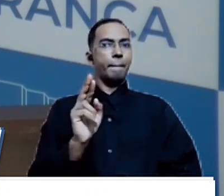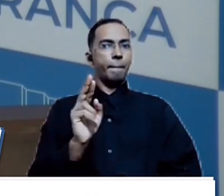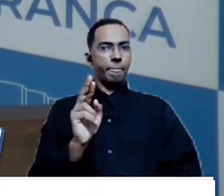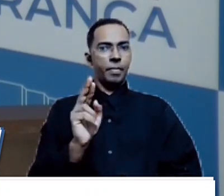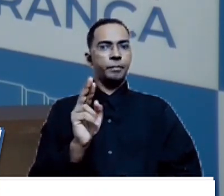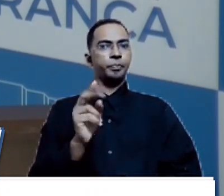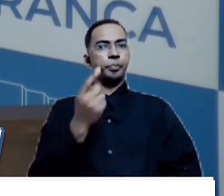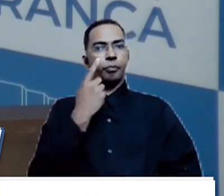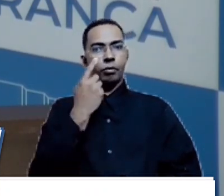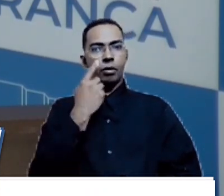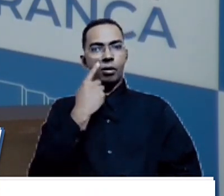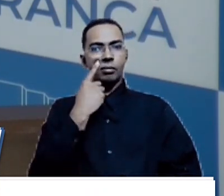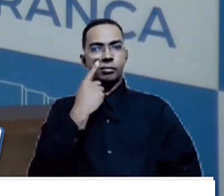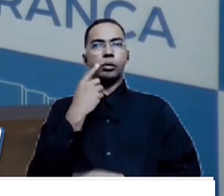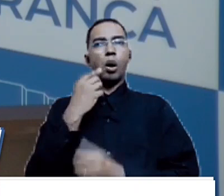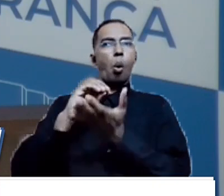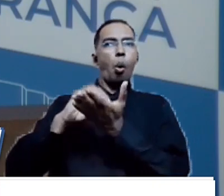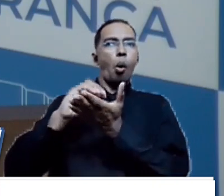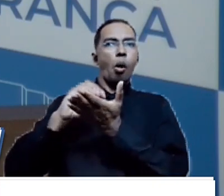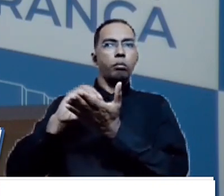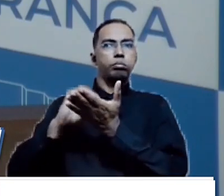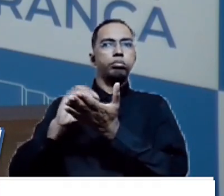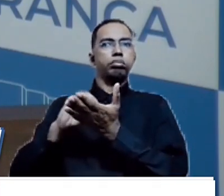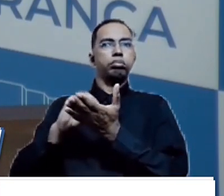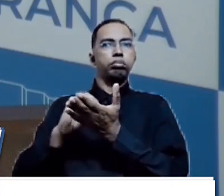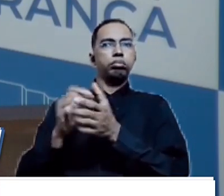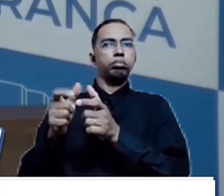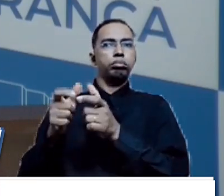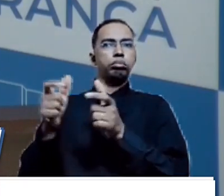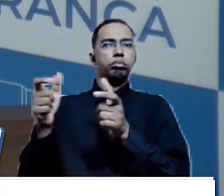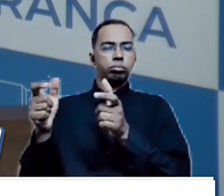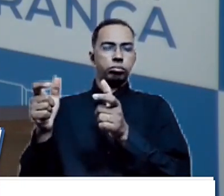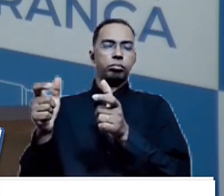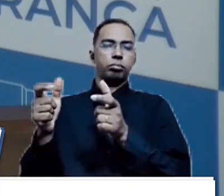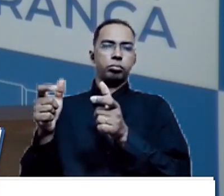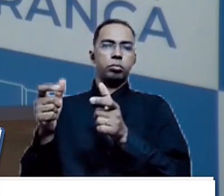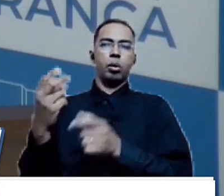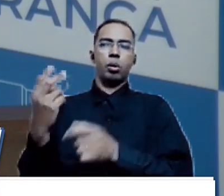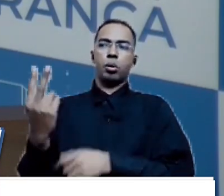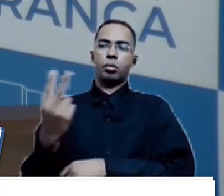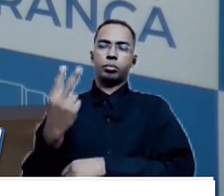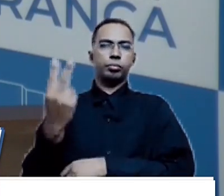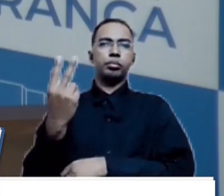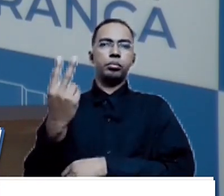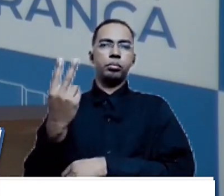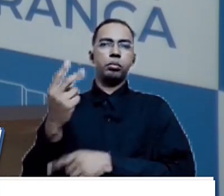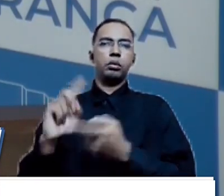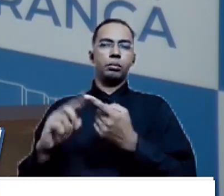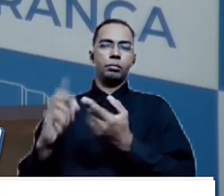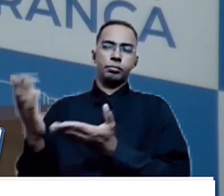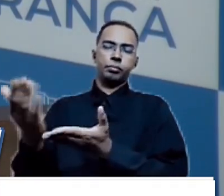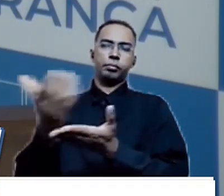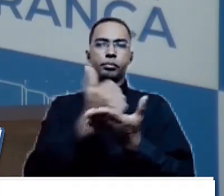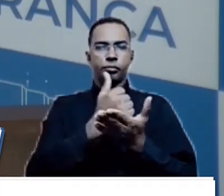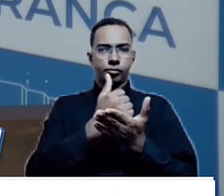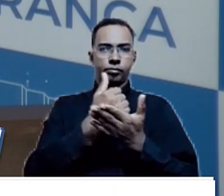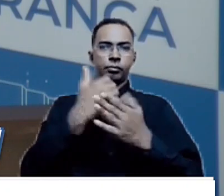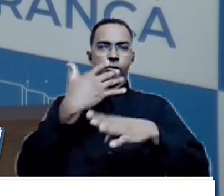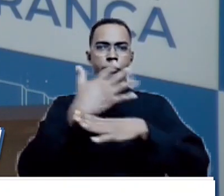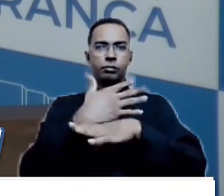que tem uma defasagem muito grande nos valores e na arrecadação da cidade de Franca